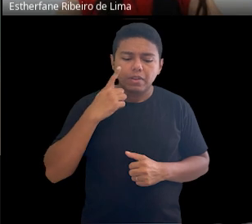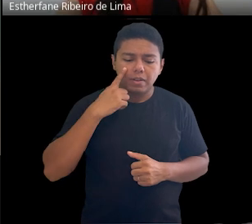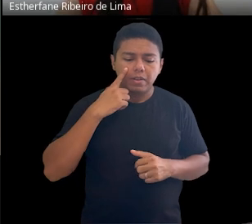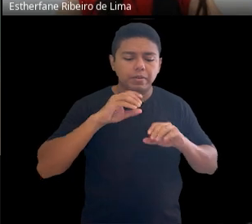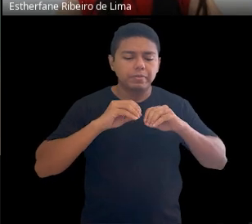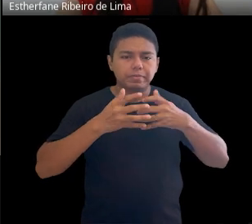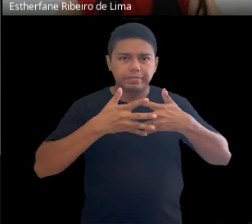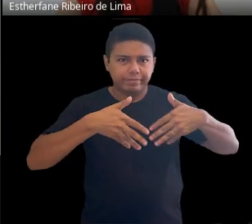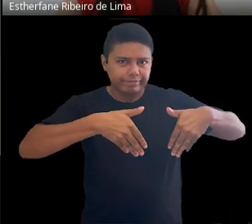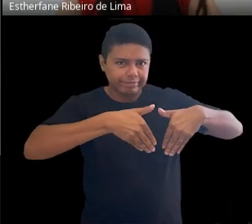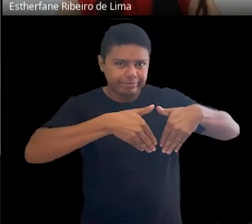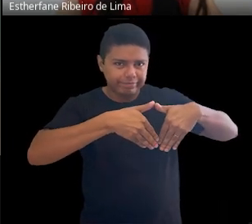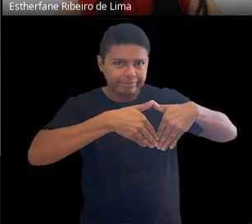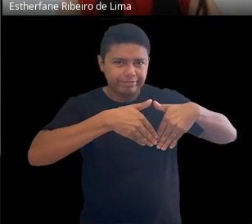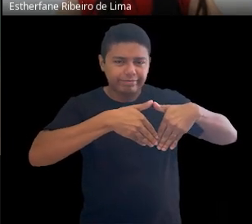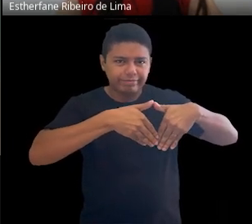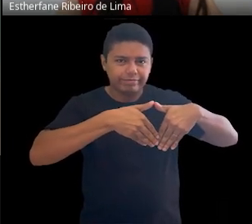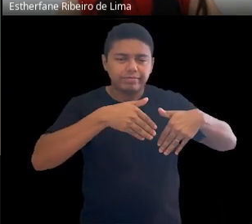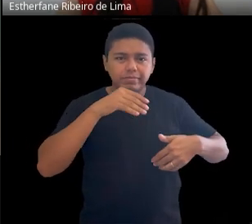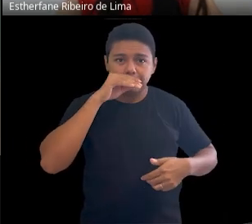nós vimos, ela